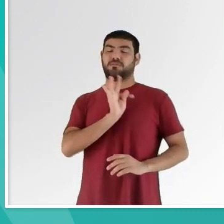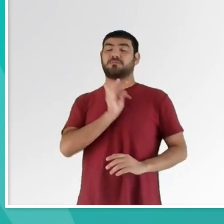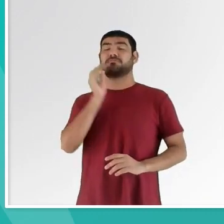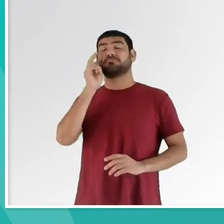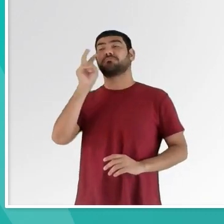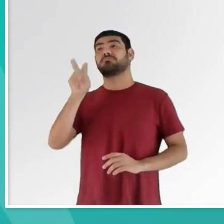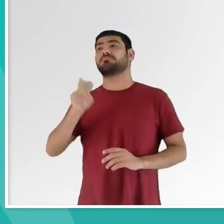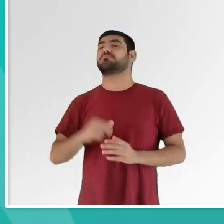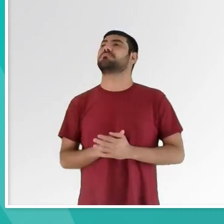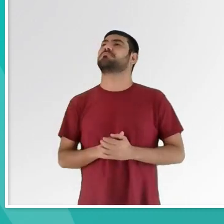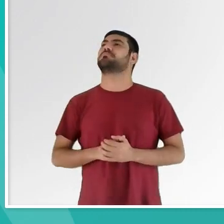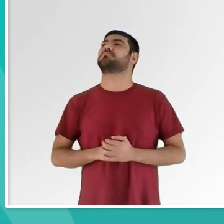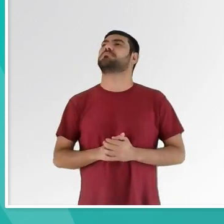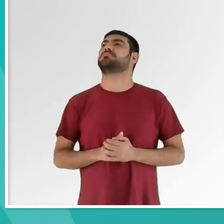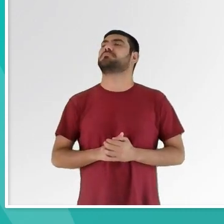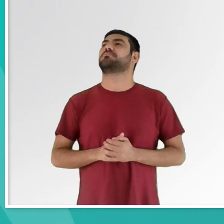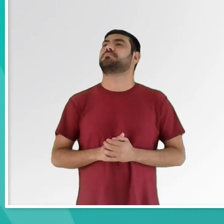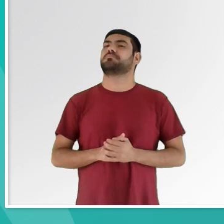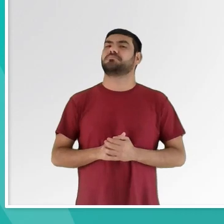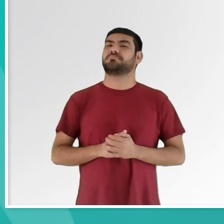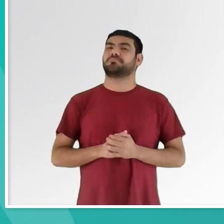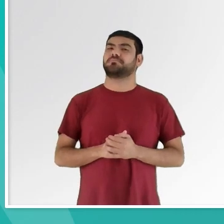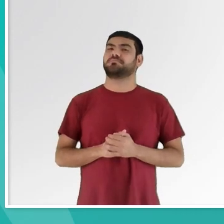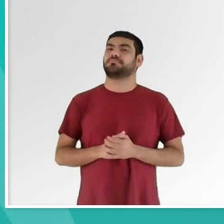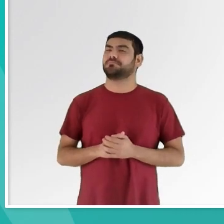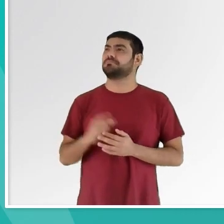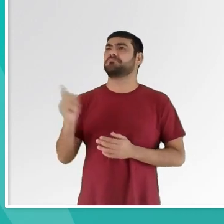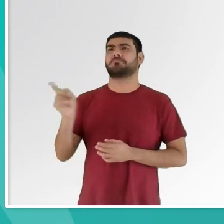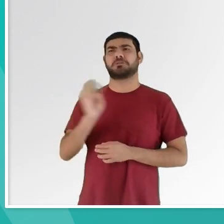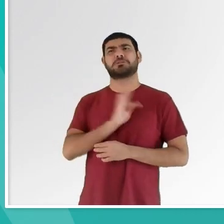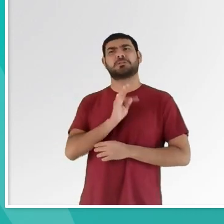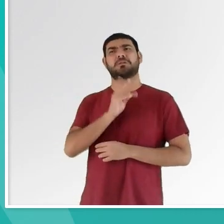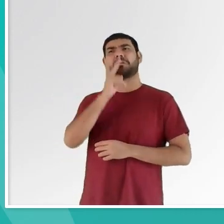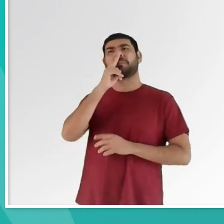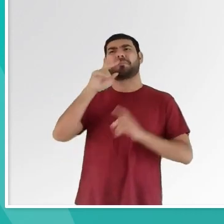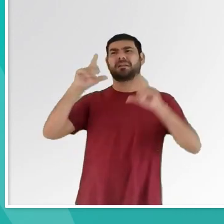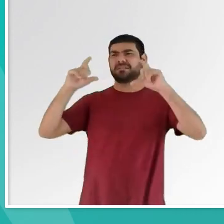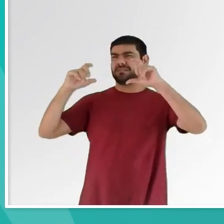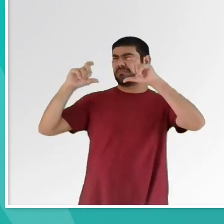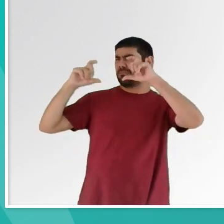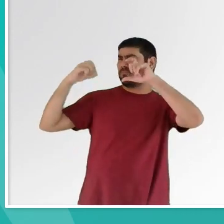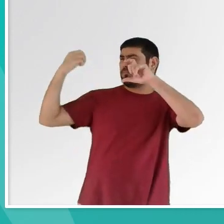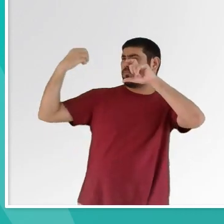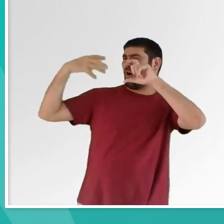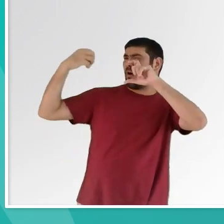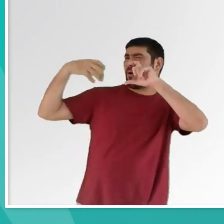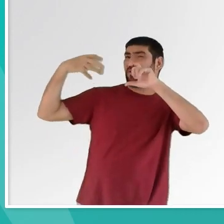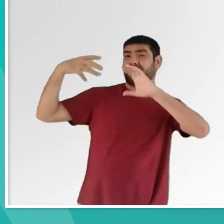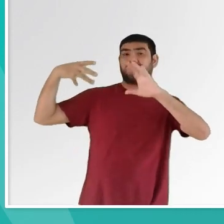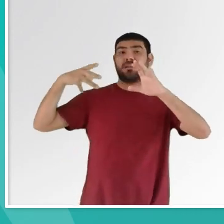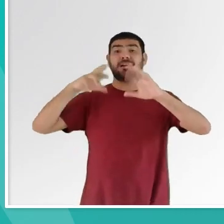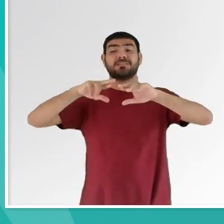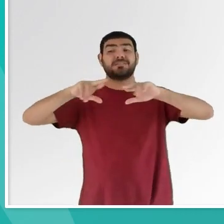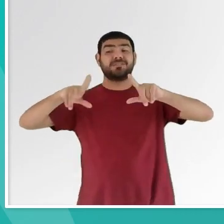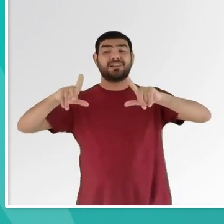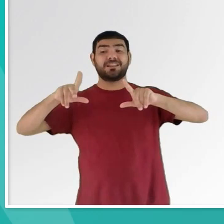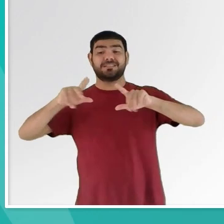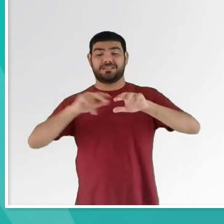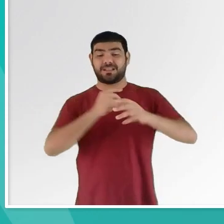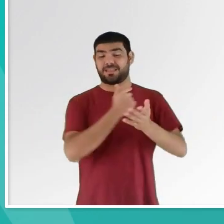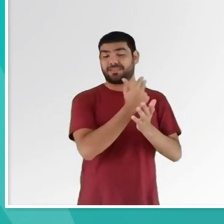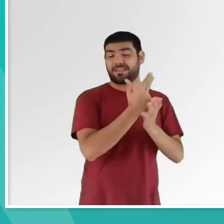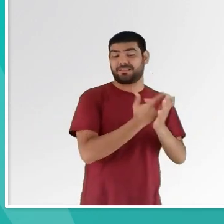aí, né? O desenho técnico. Isso aí parece uma fotografia. Então, a diferença entre desenho artístico e desenho